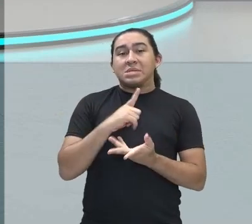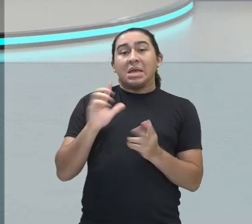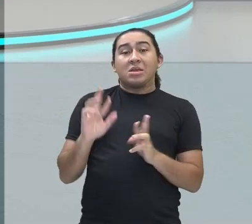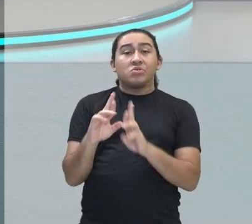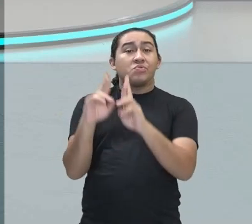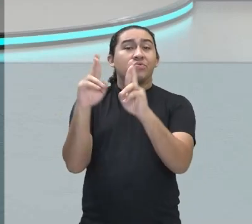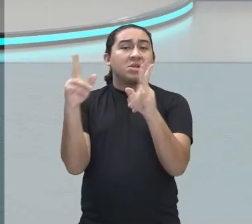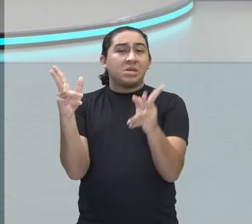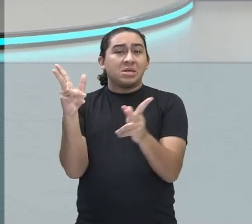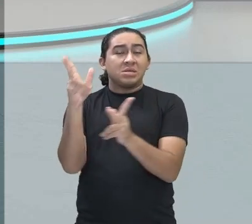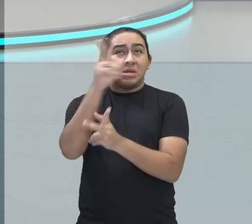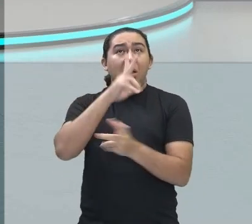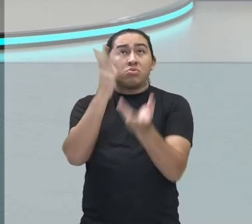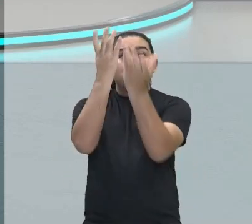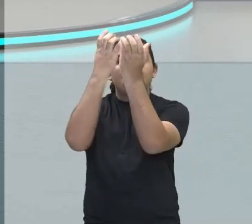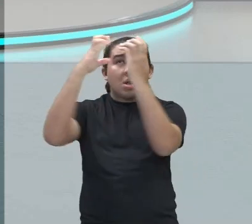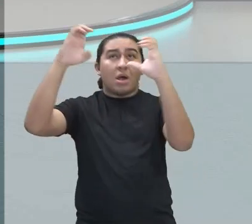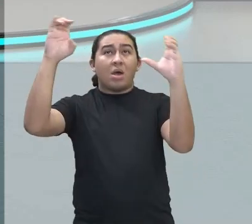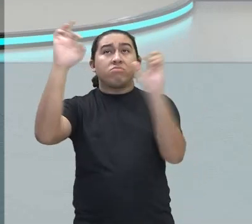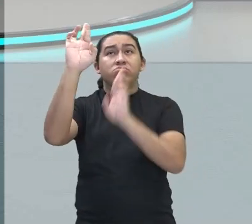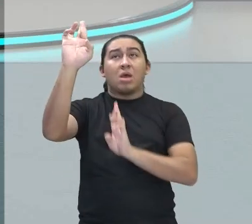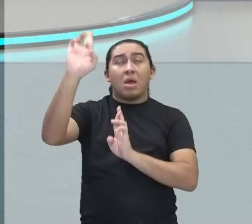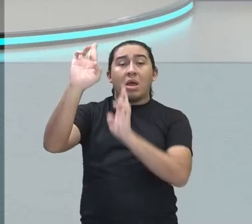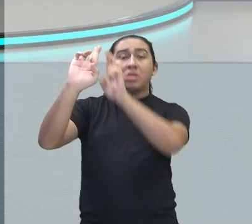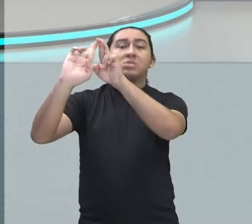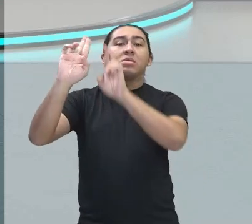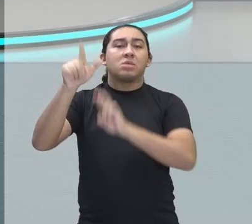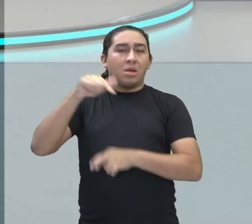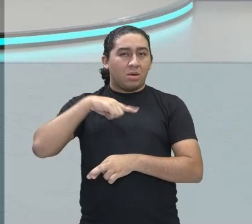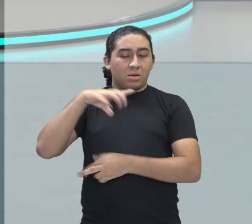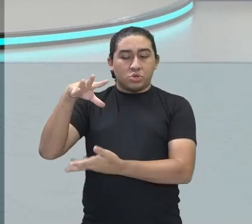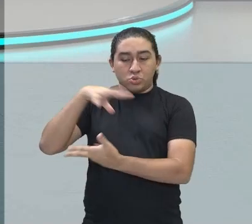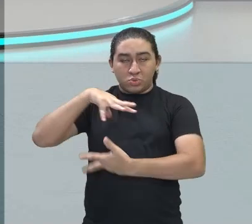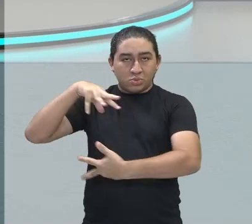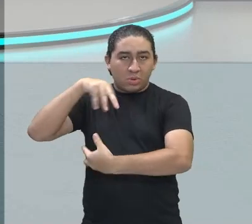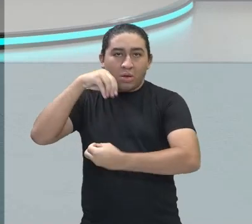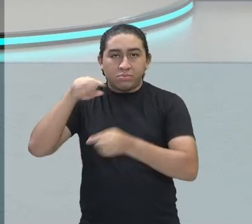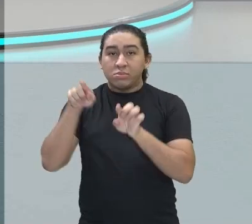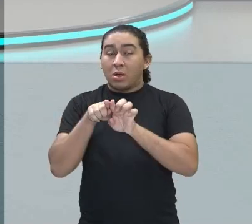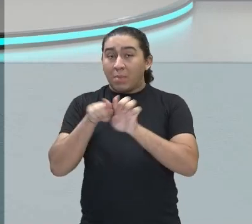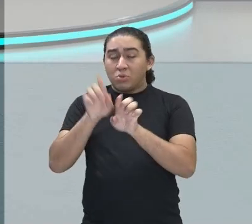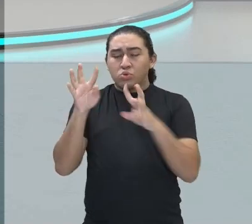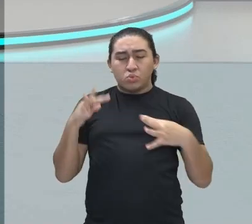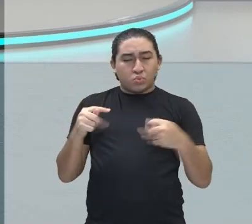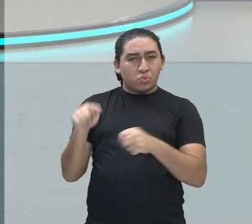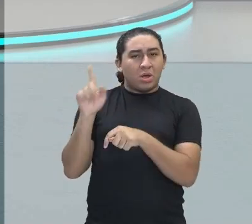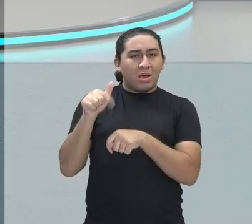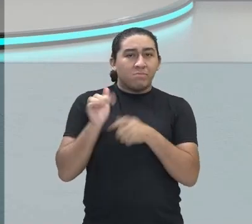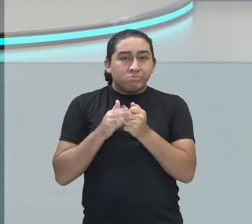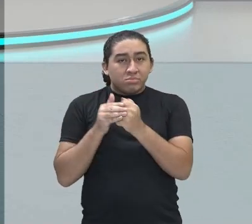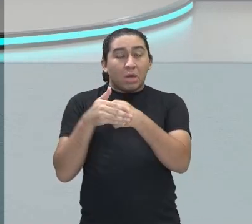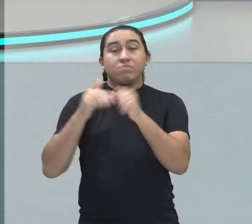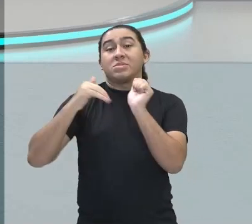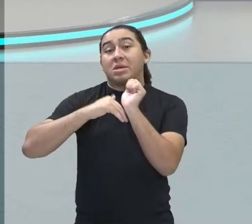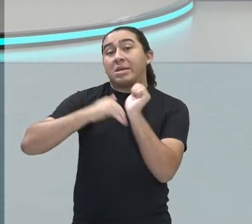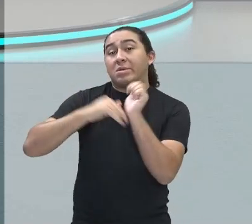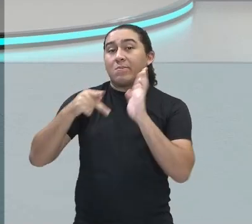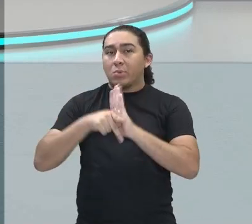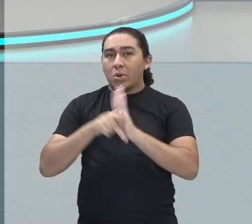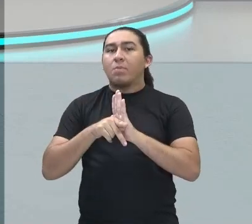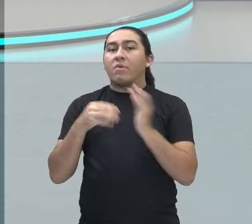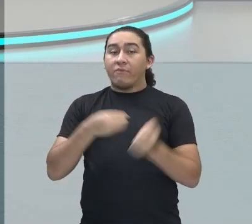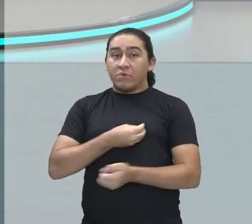transcende o cosmo. Então, tudo aquilo que está ligado ao espiritual e misticismo, tudo que é mistério e subjetividade,